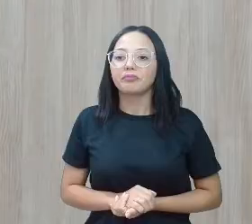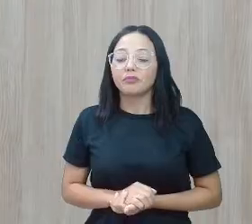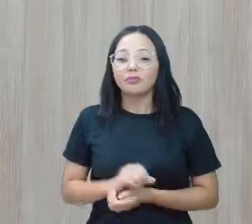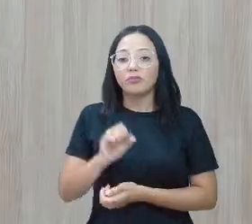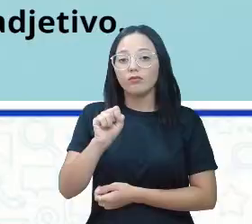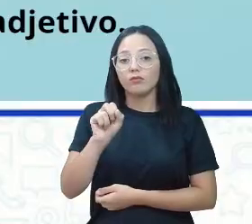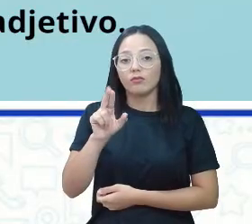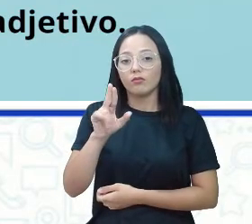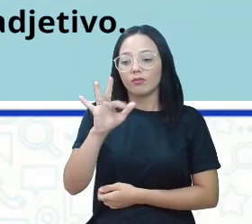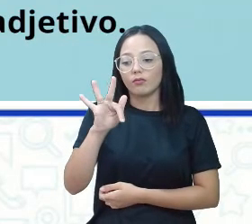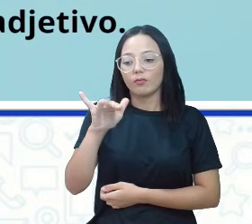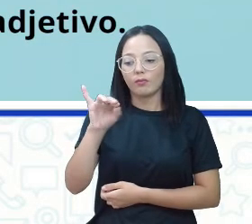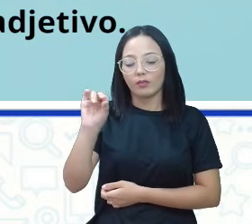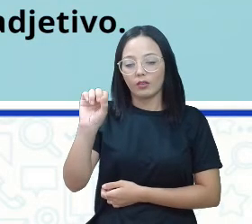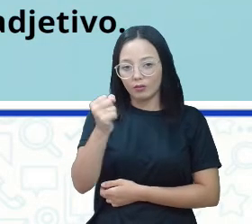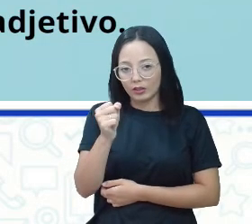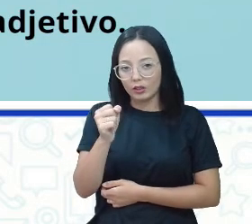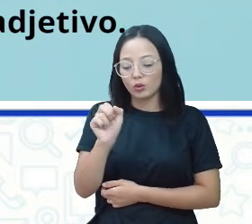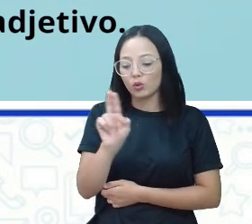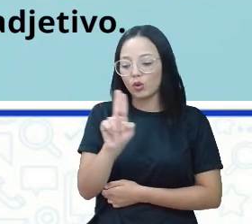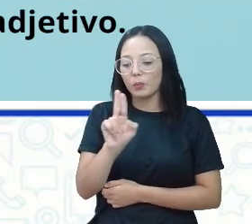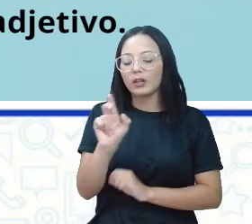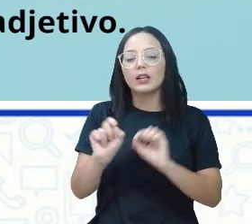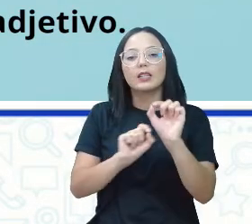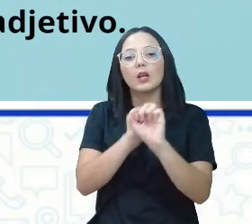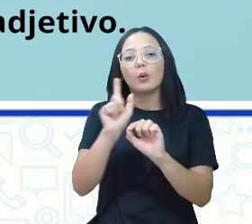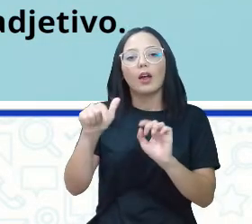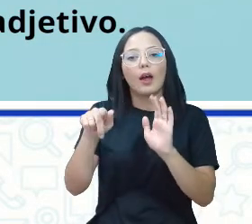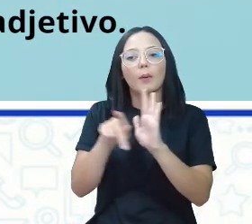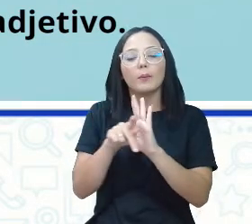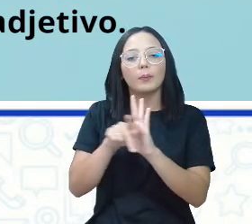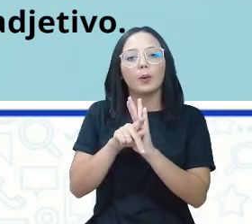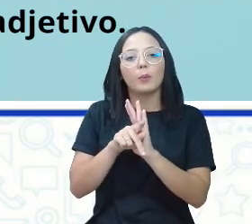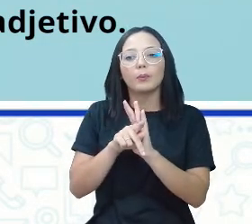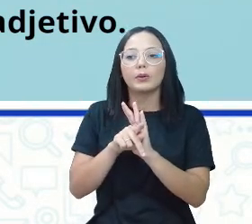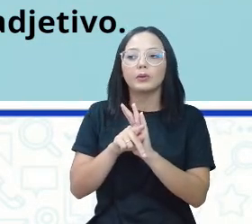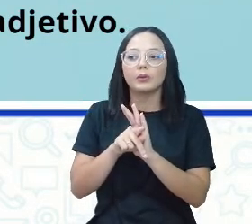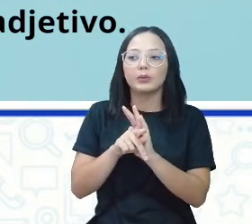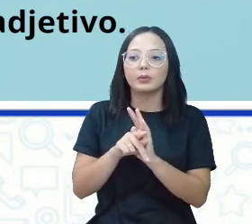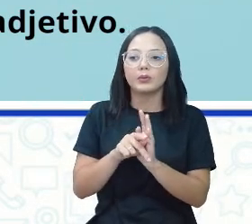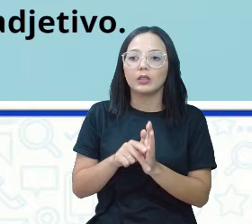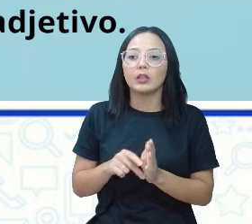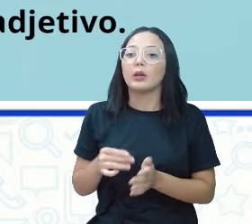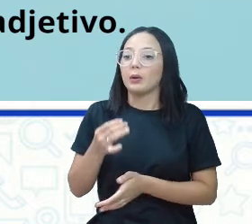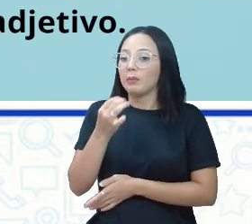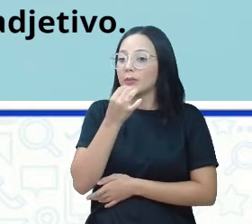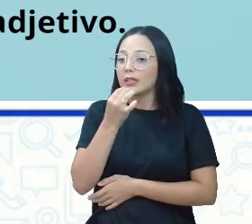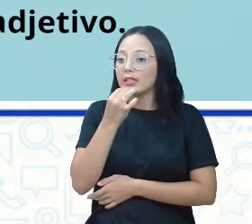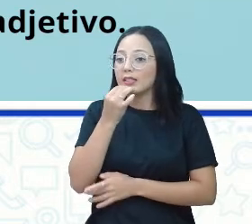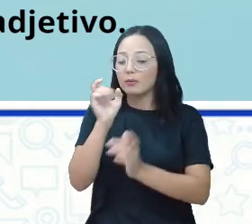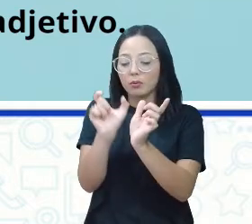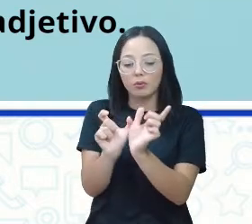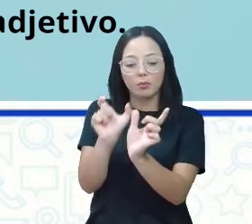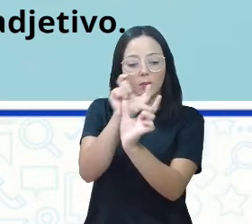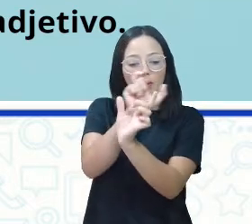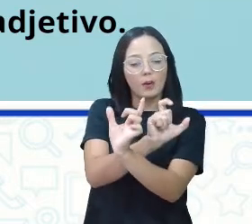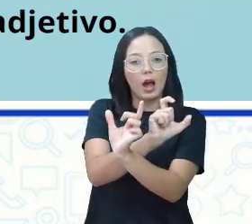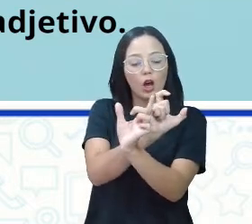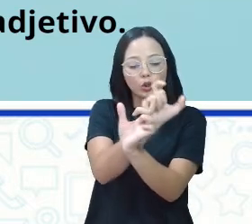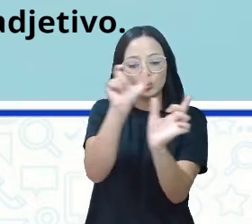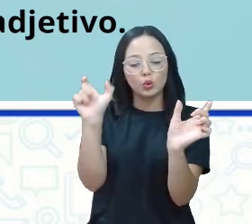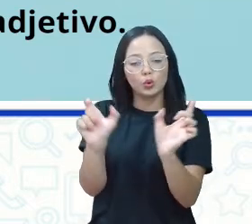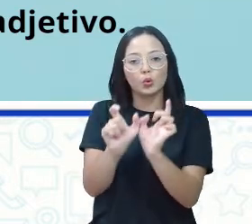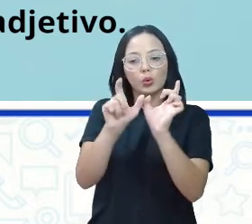Sufixos nominais são os sufixos, são os afixos que se juntam a um